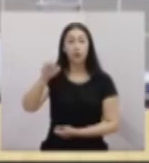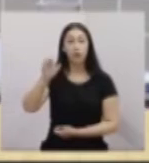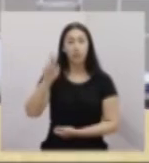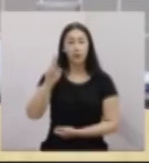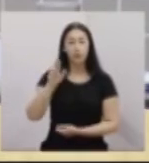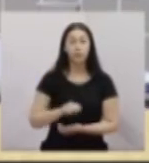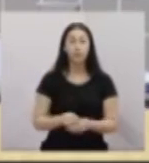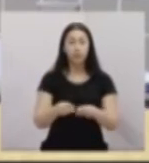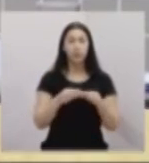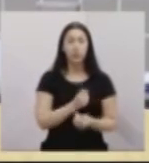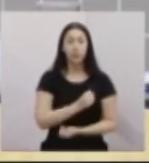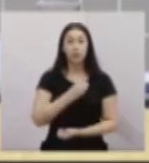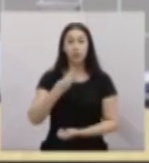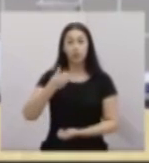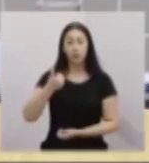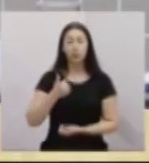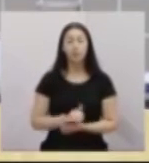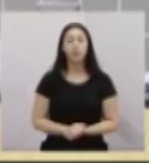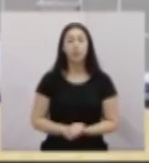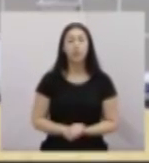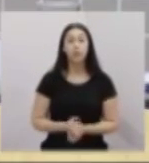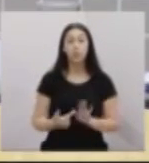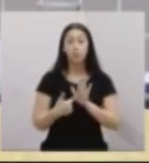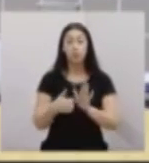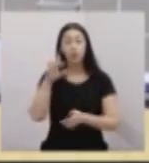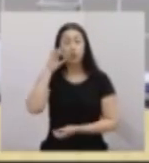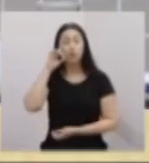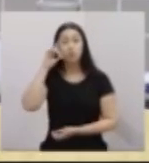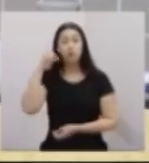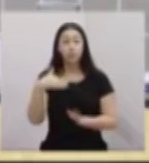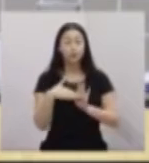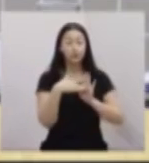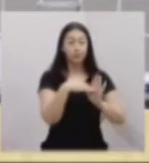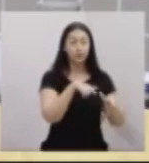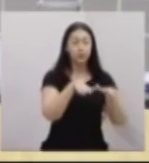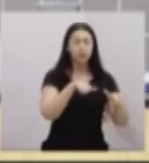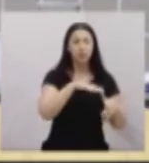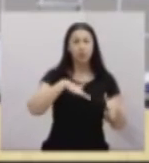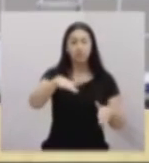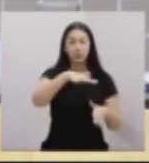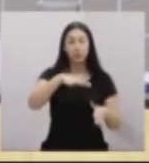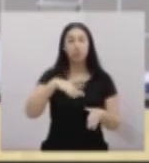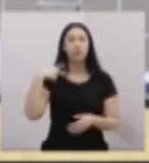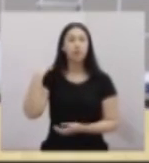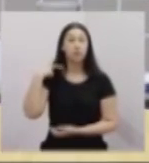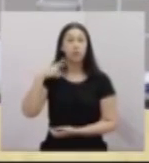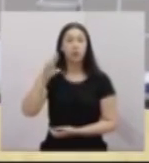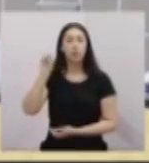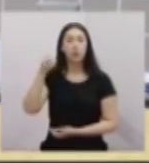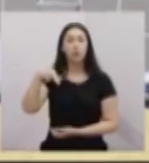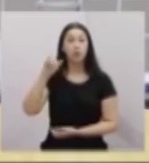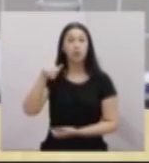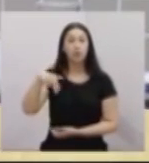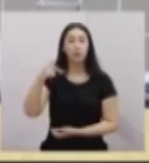Moção número 31, registra transcurso do Dia do Auxiliar de Serviços Gerais. Autoria, vereador Roninha.